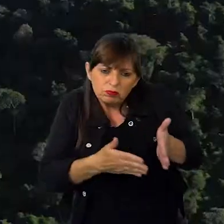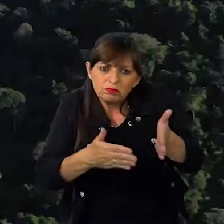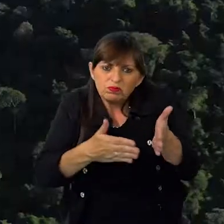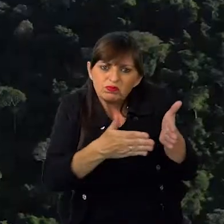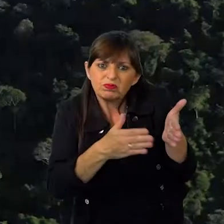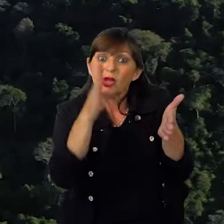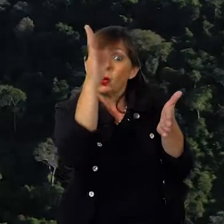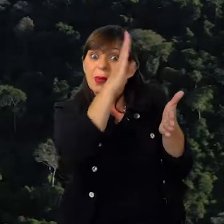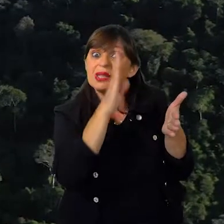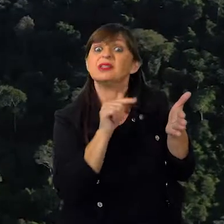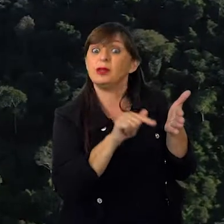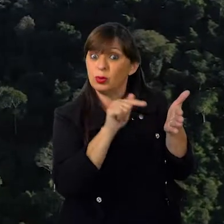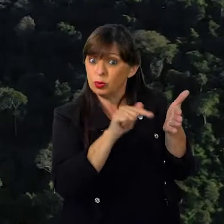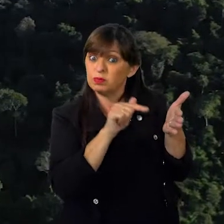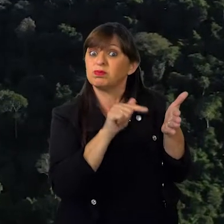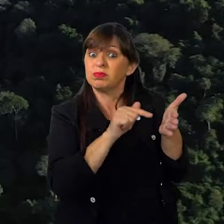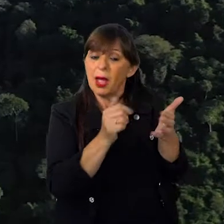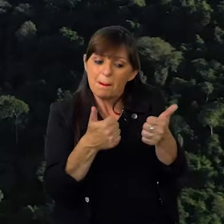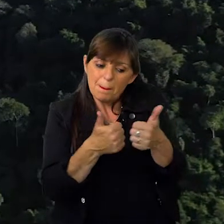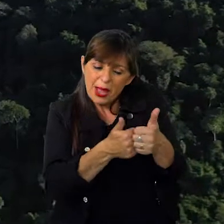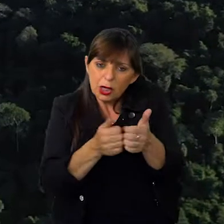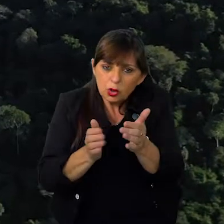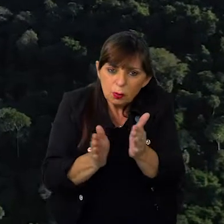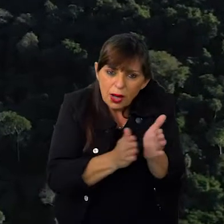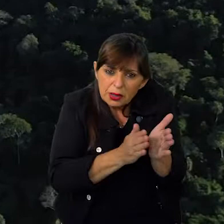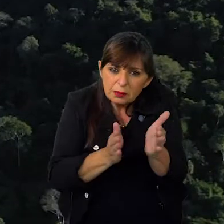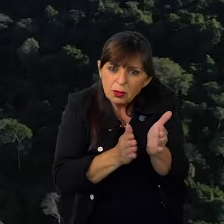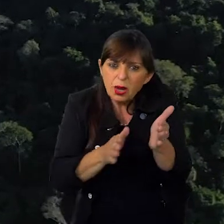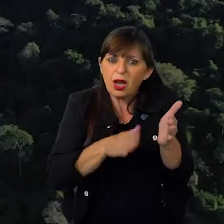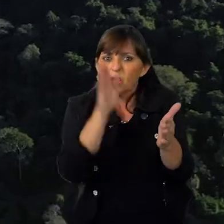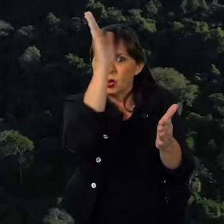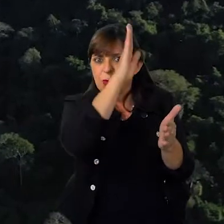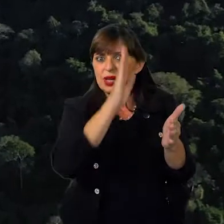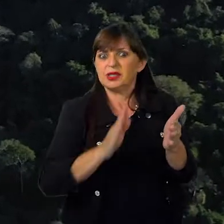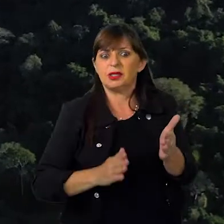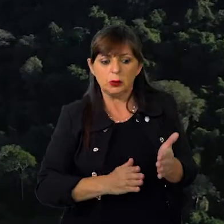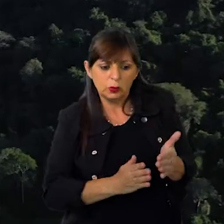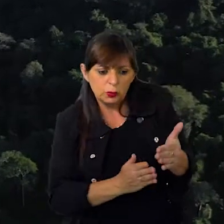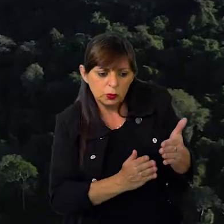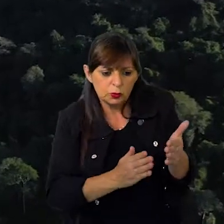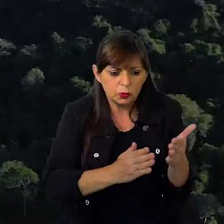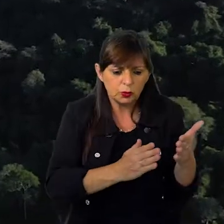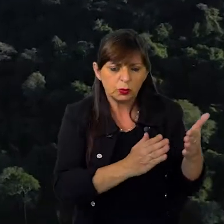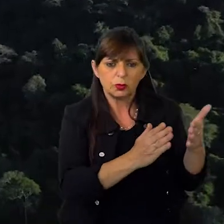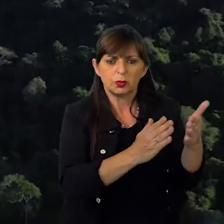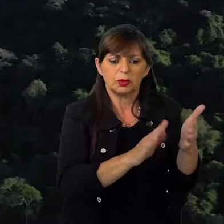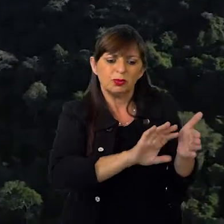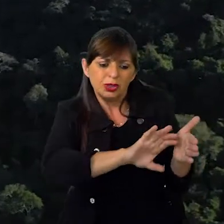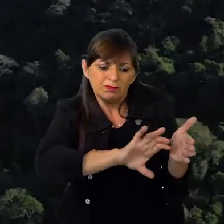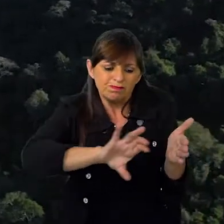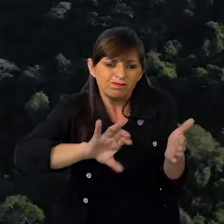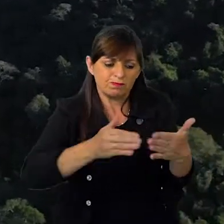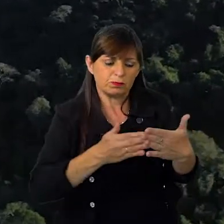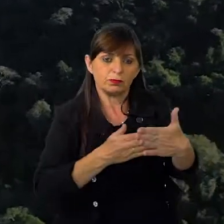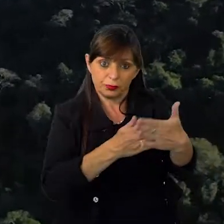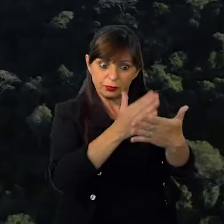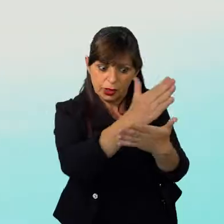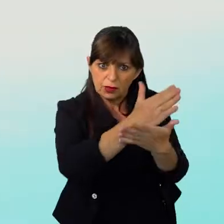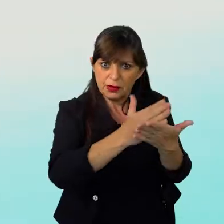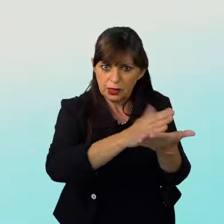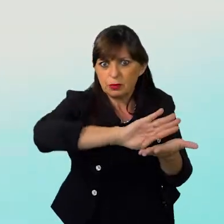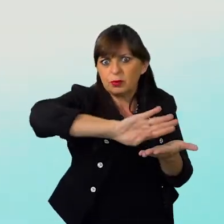barranca Como dizia os baús ser antigos O Caminho das placas né o sutiã dos arandis e as outras